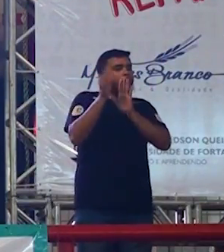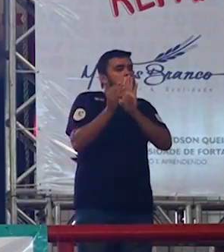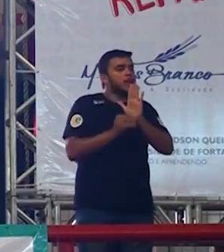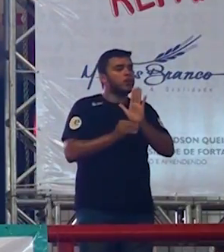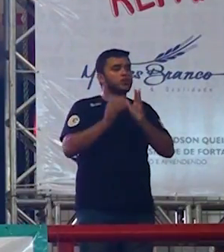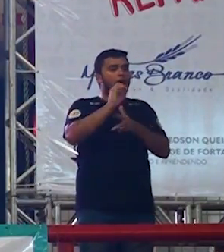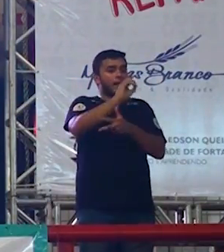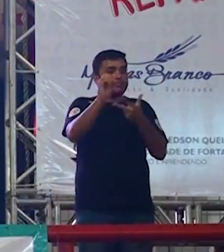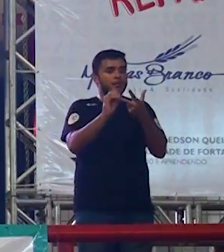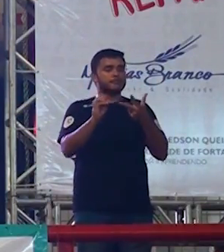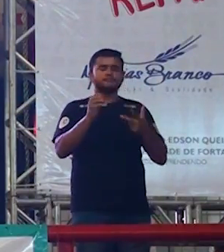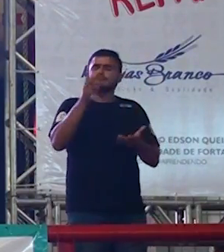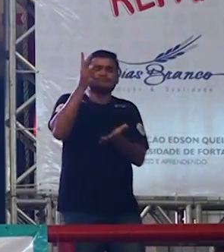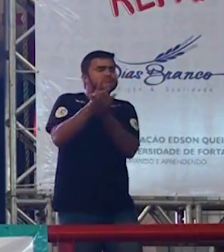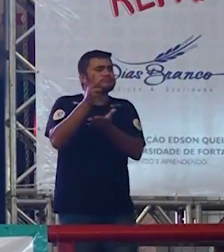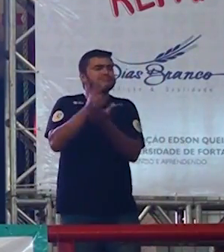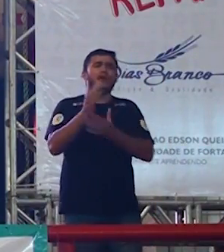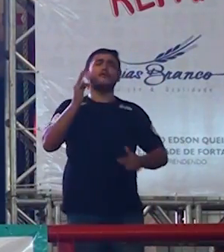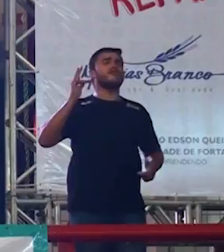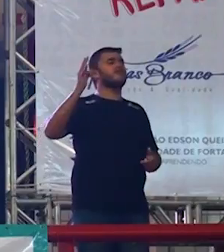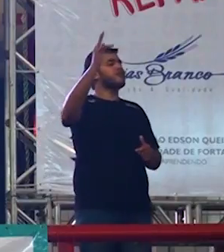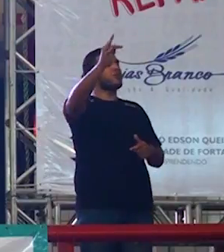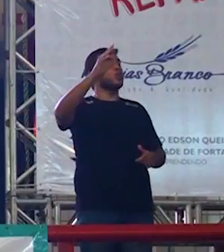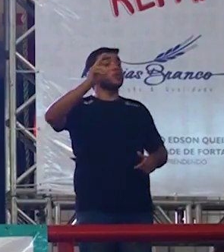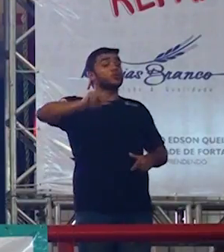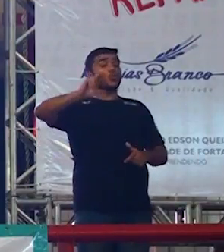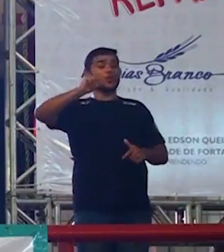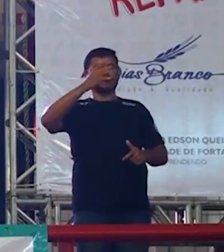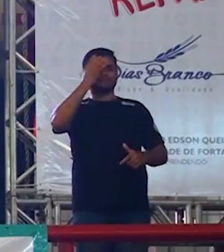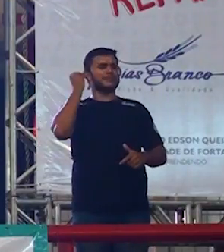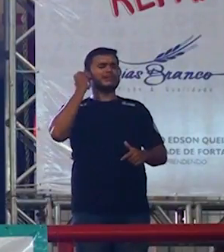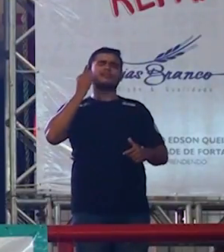passa anos para você esquecer,